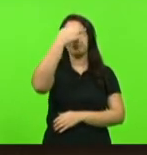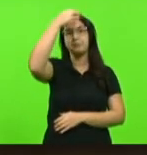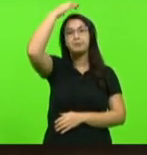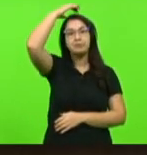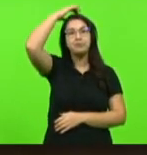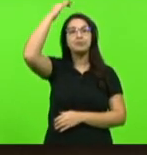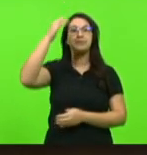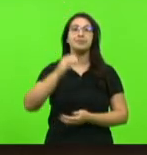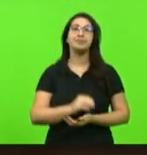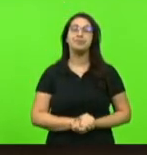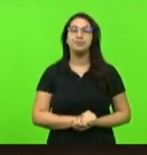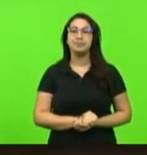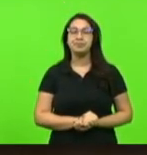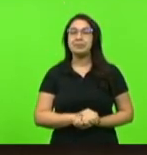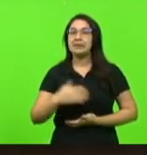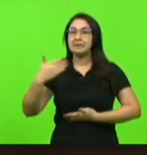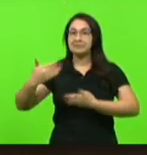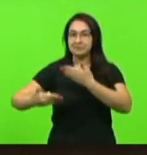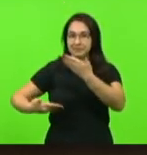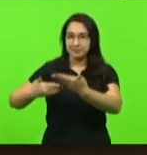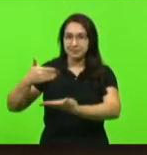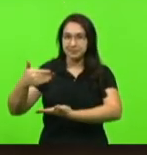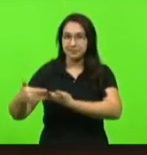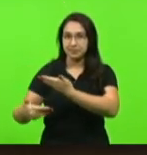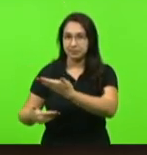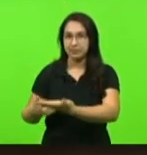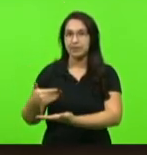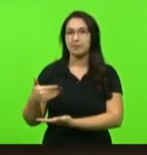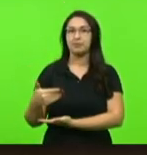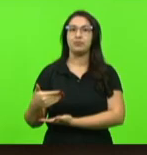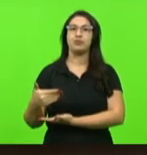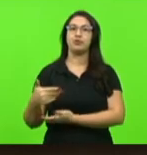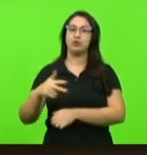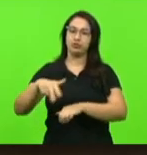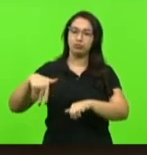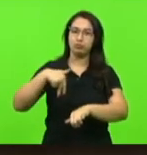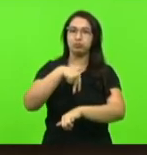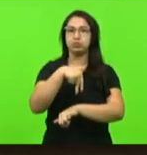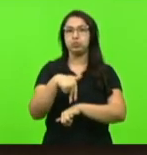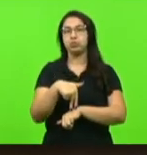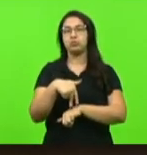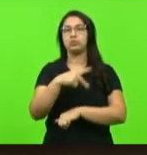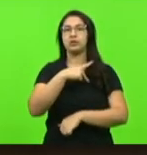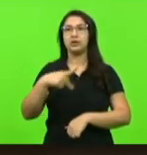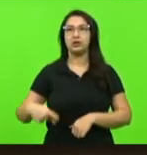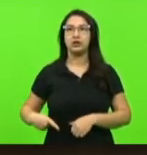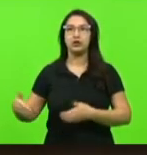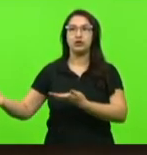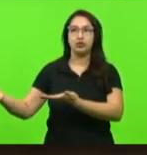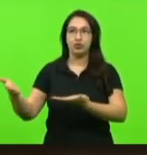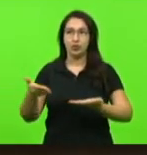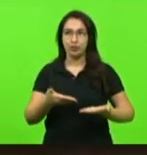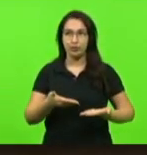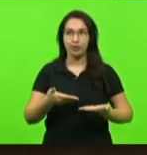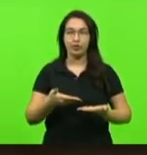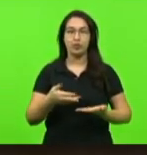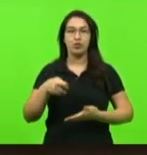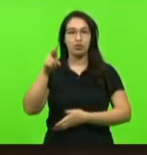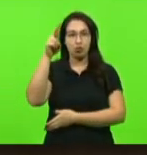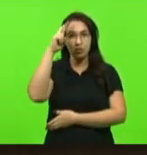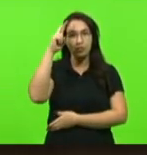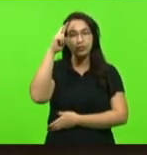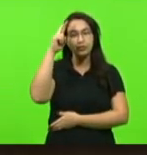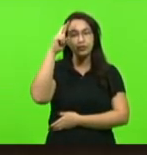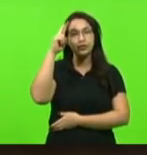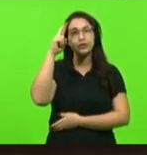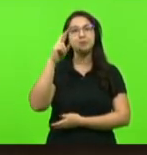Dando continuidade ao ato de posse, o senhor presidente convidou o cidadão Rudinei Luiz